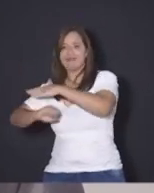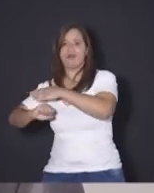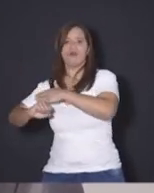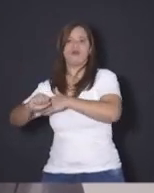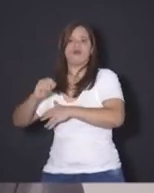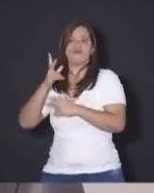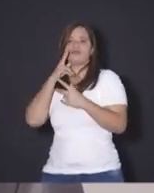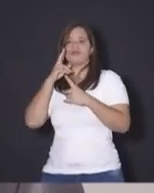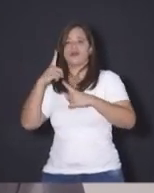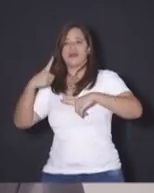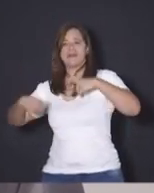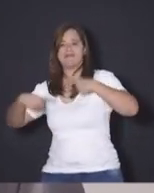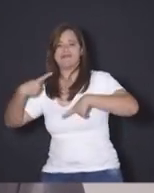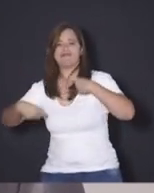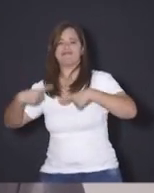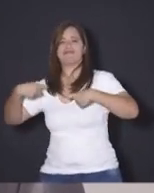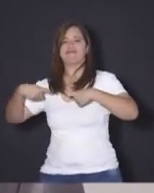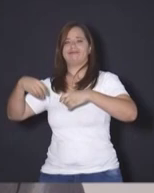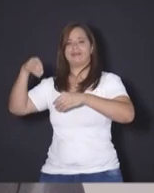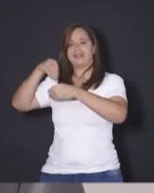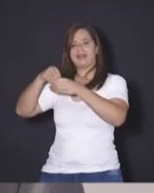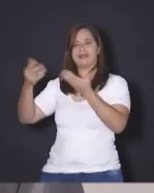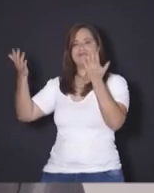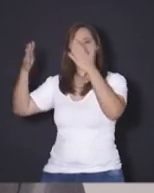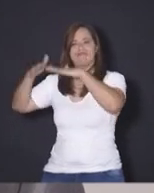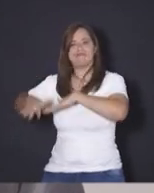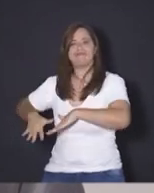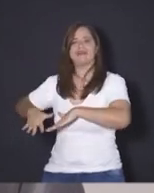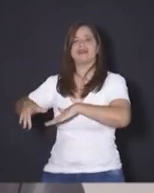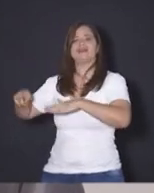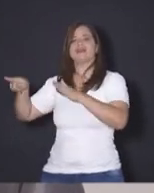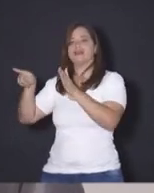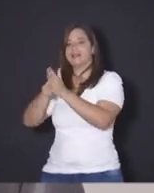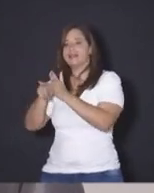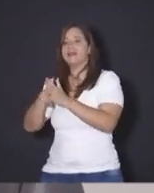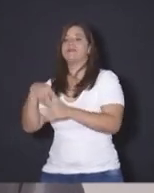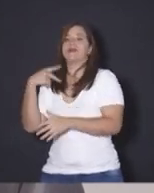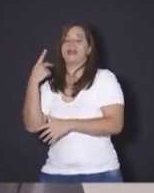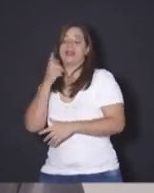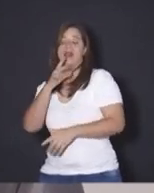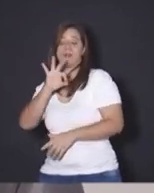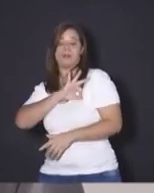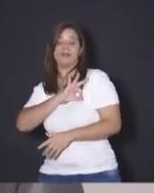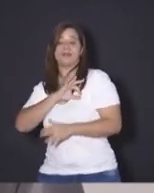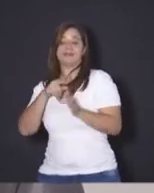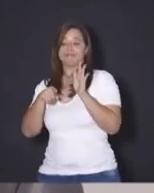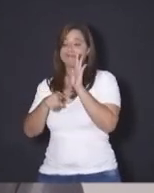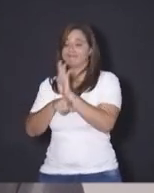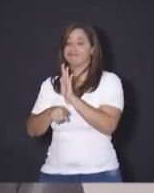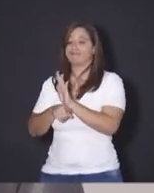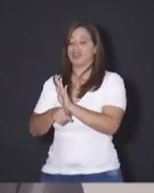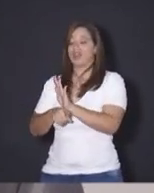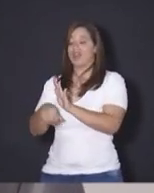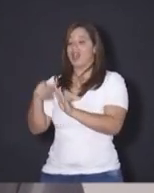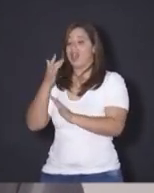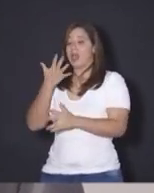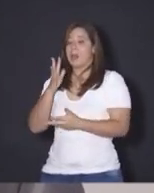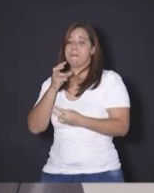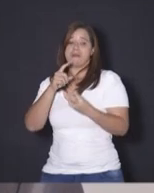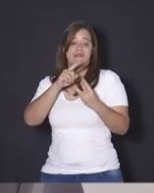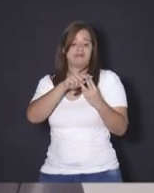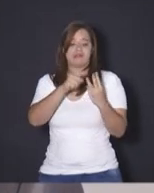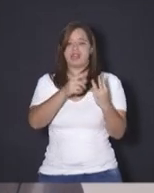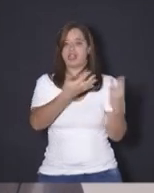em nossas periferias inclui da violência policial entre três jovens